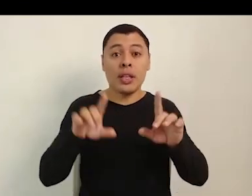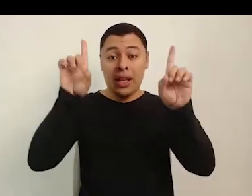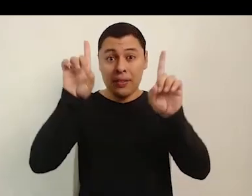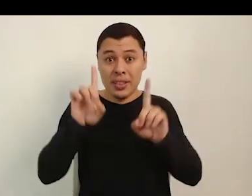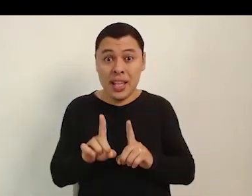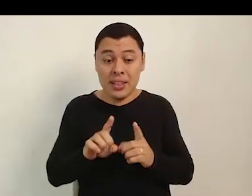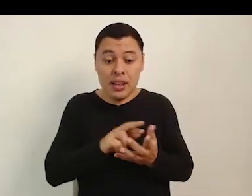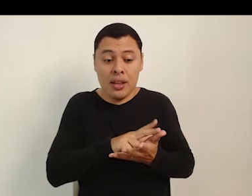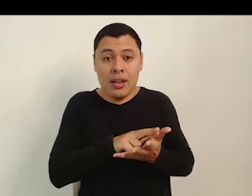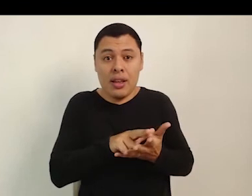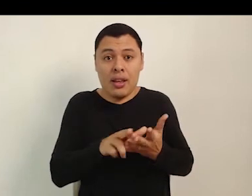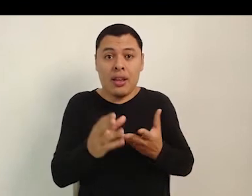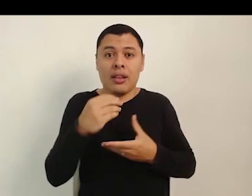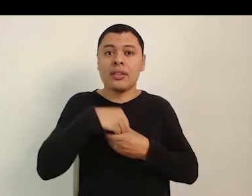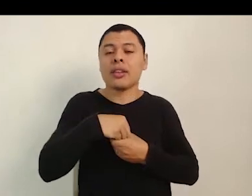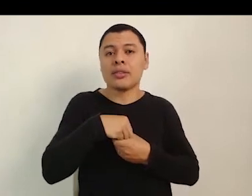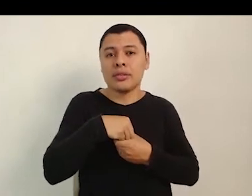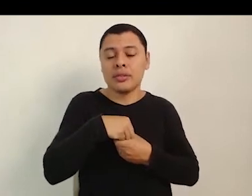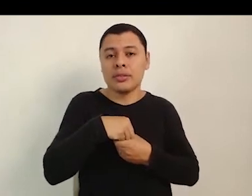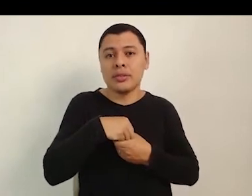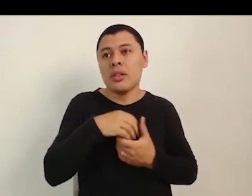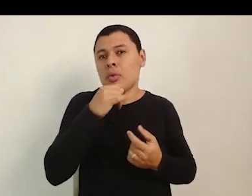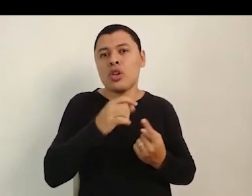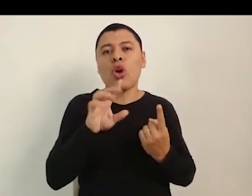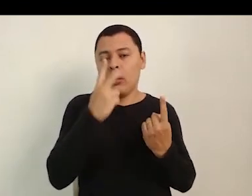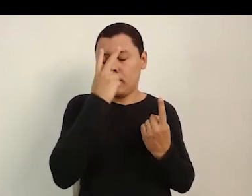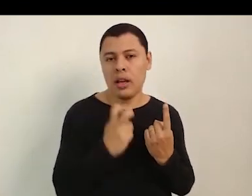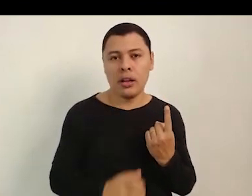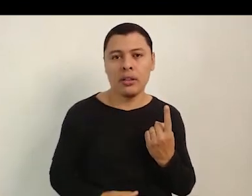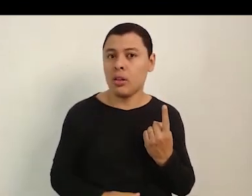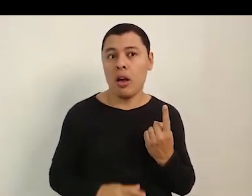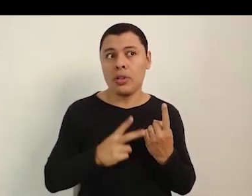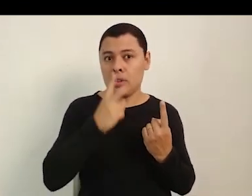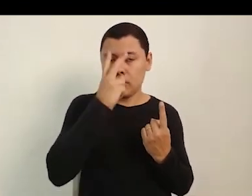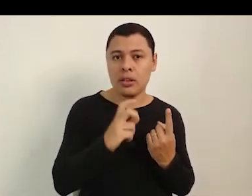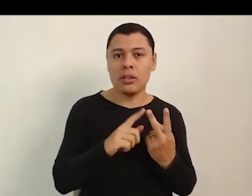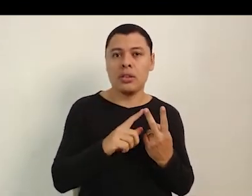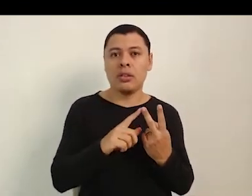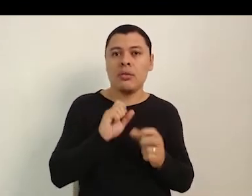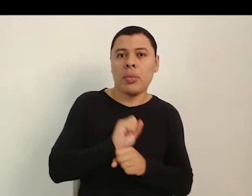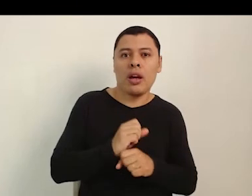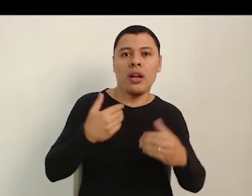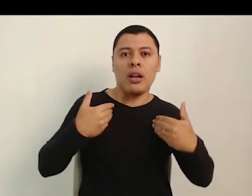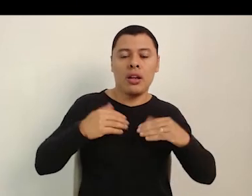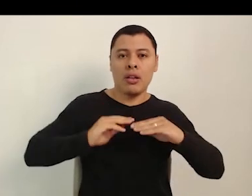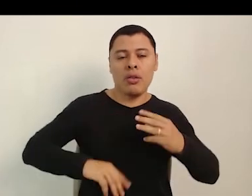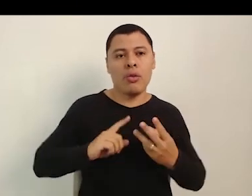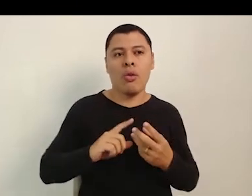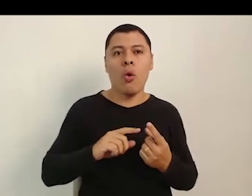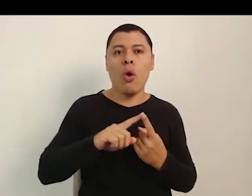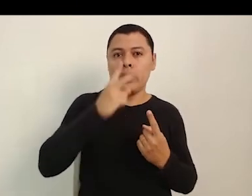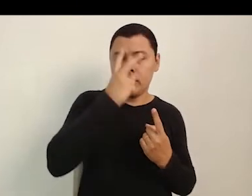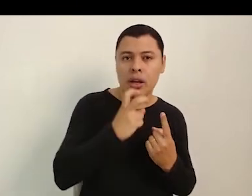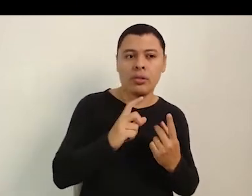ter a cegueira, né, e ainda ter a paralisia, e assim como a surda cegueira também, né? Entre outras também,